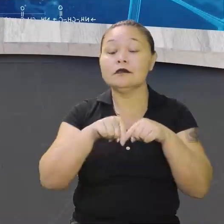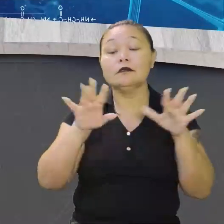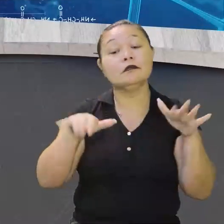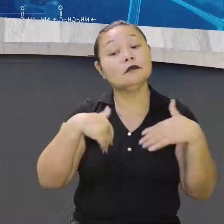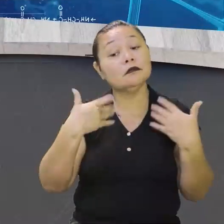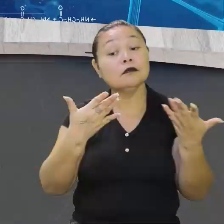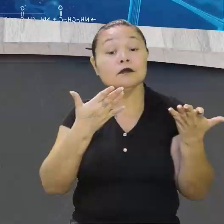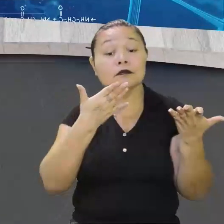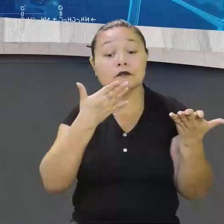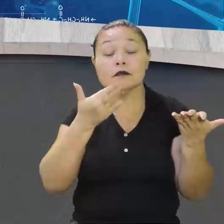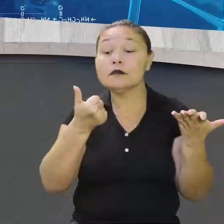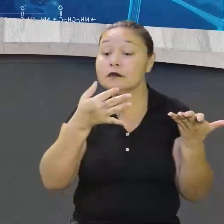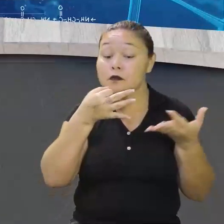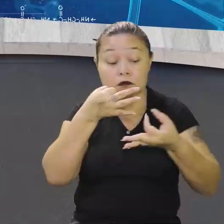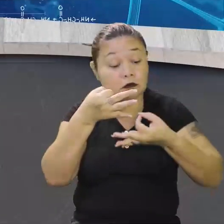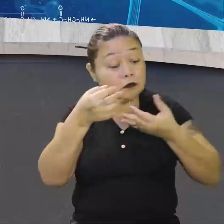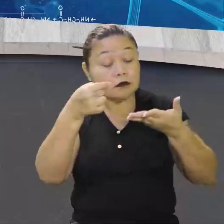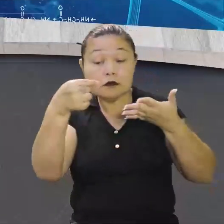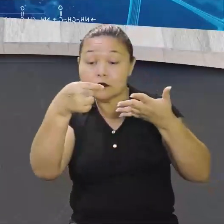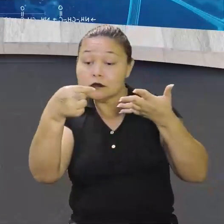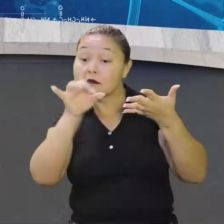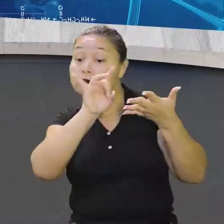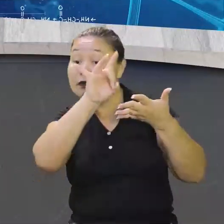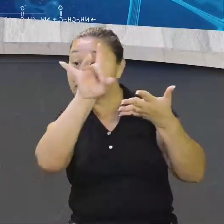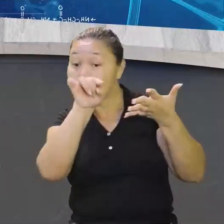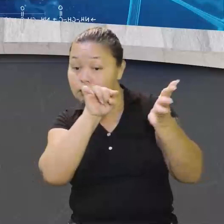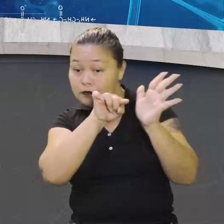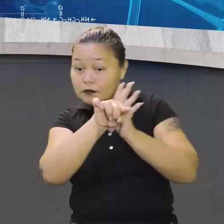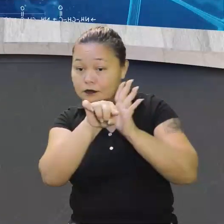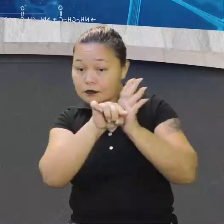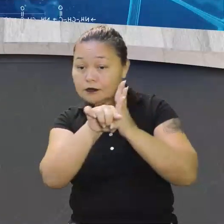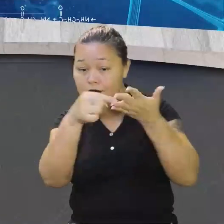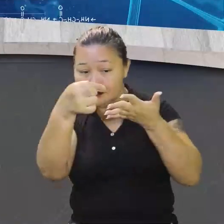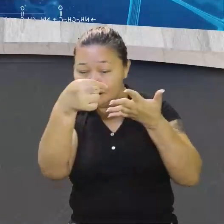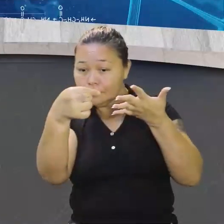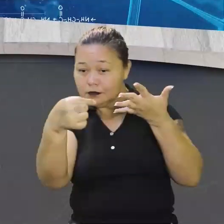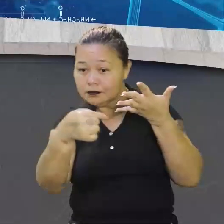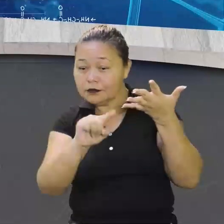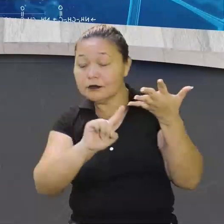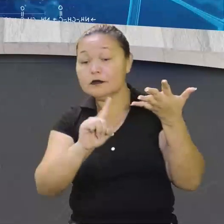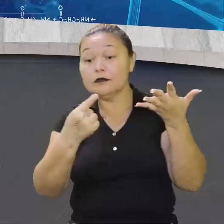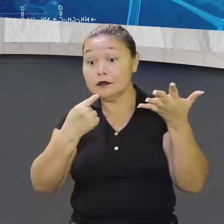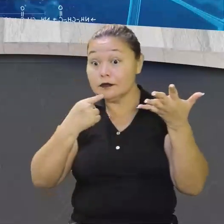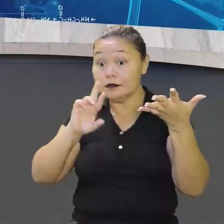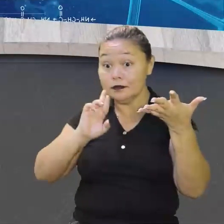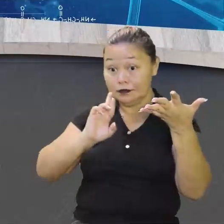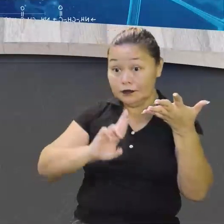do que fazermos um comentário sobre cada questão que você acabou de